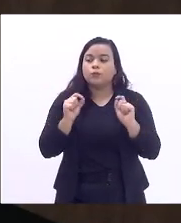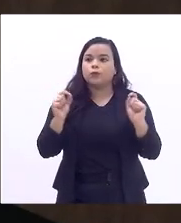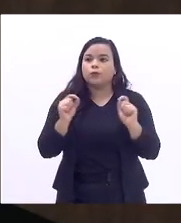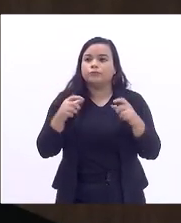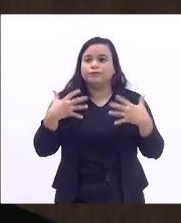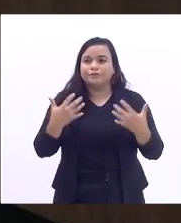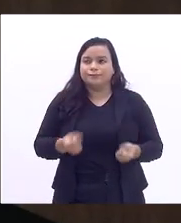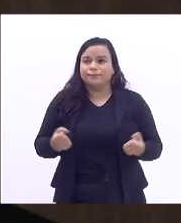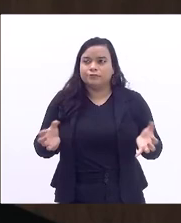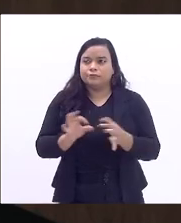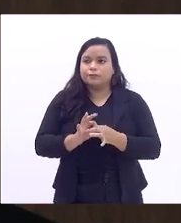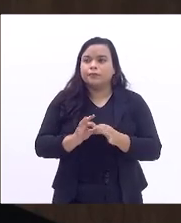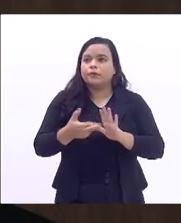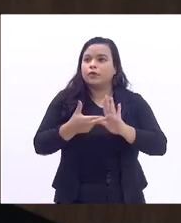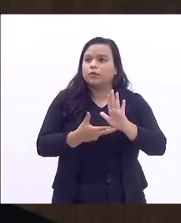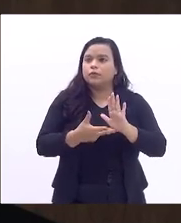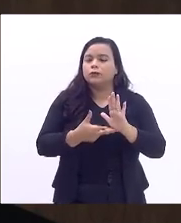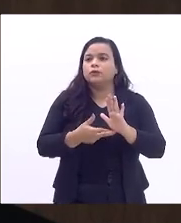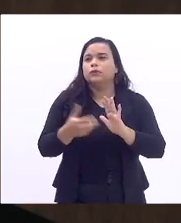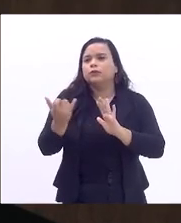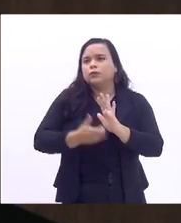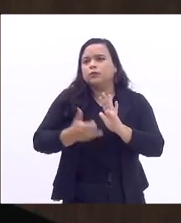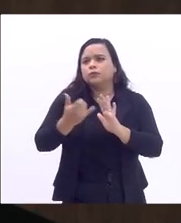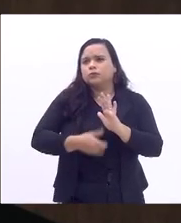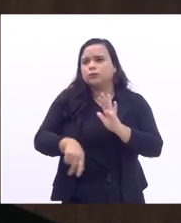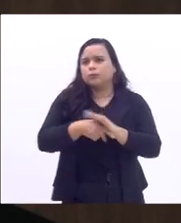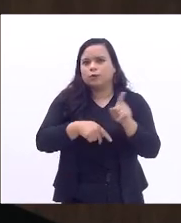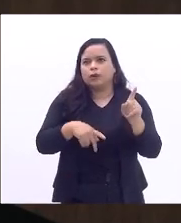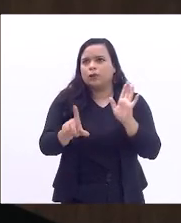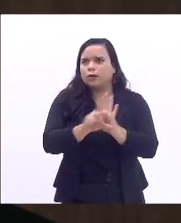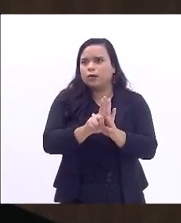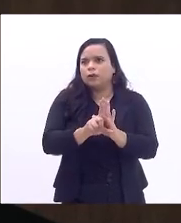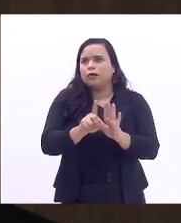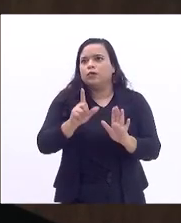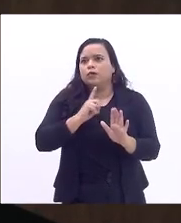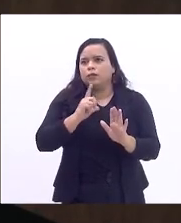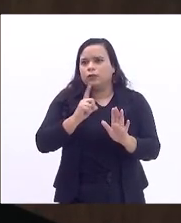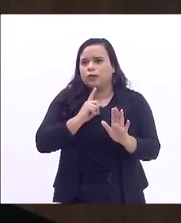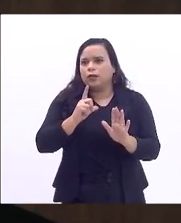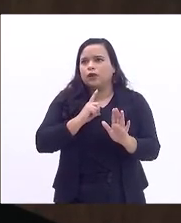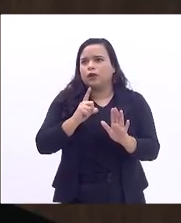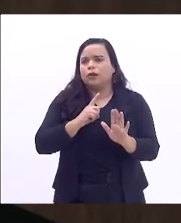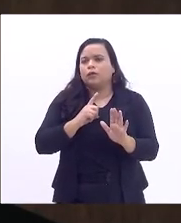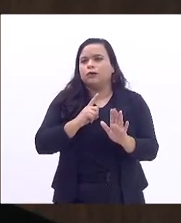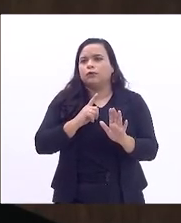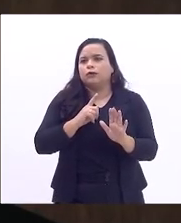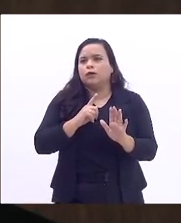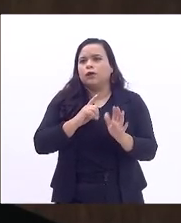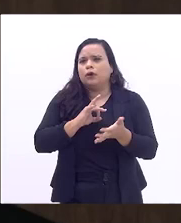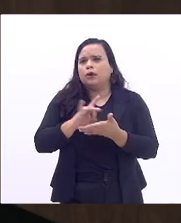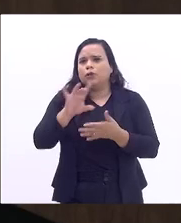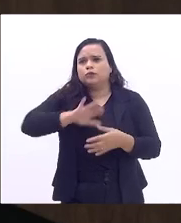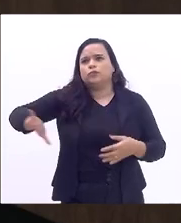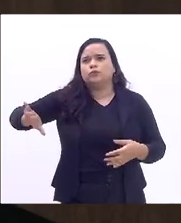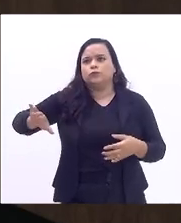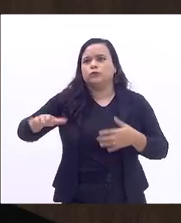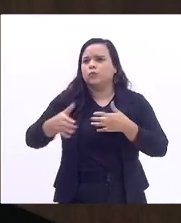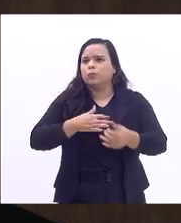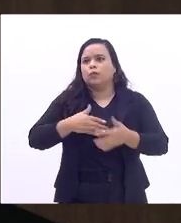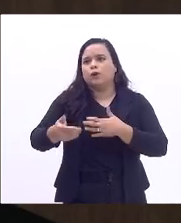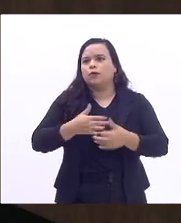adesão ao regime tributário de que trata esta lei implica a renúncia a qualquer outro